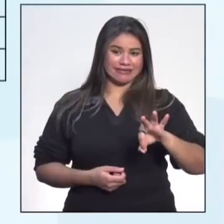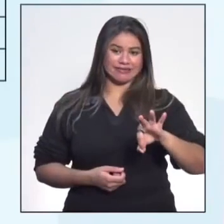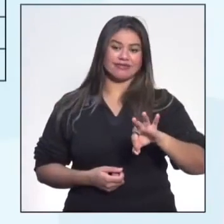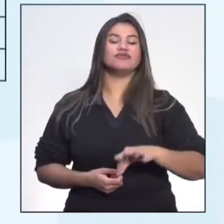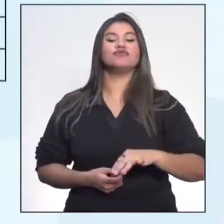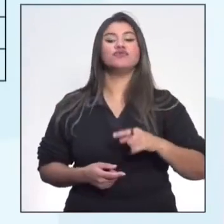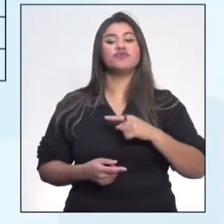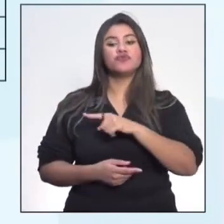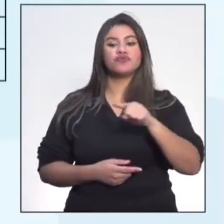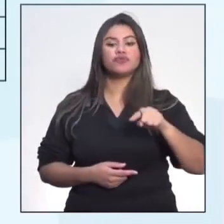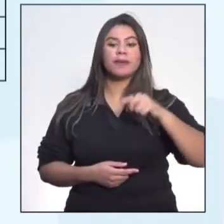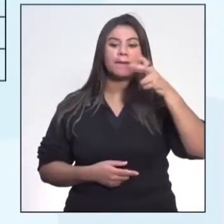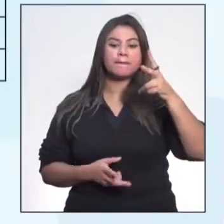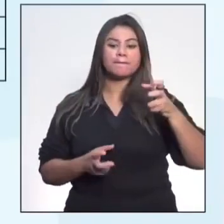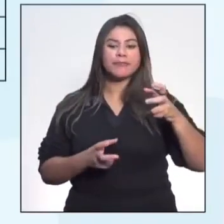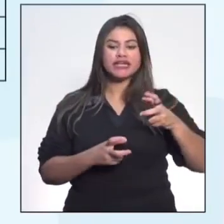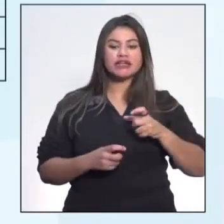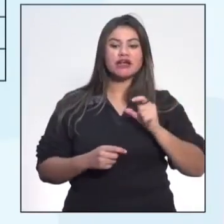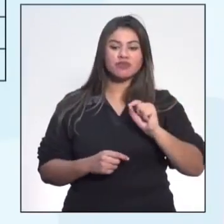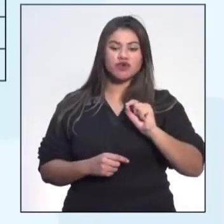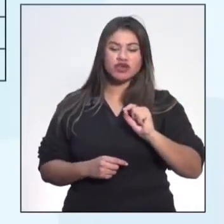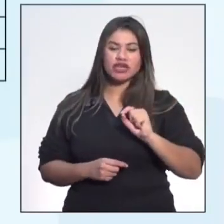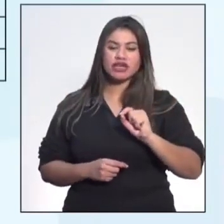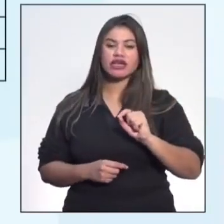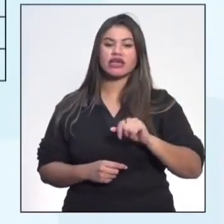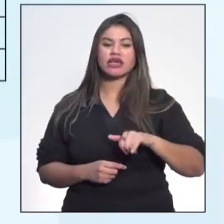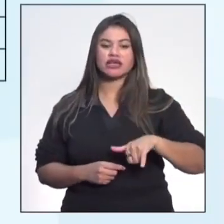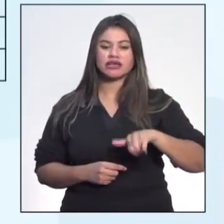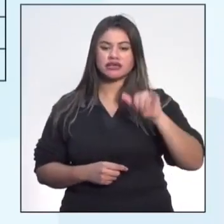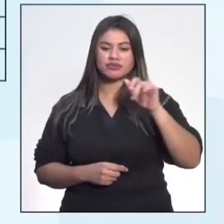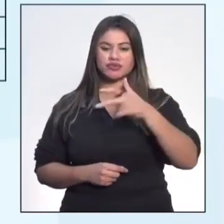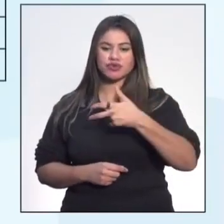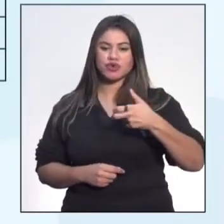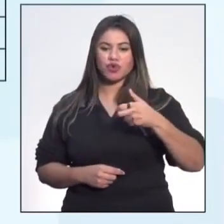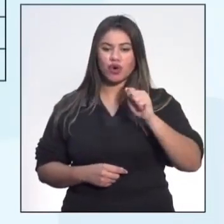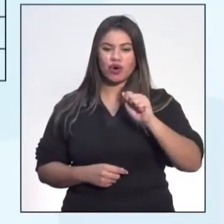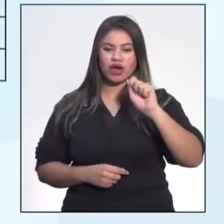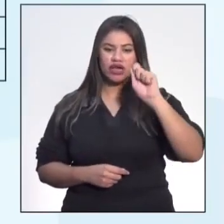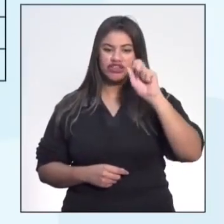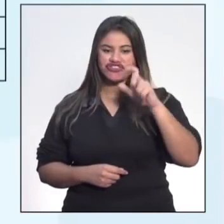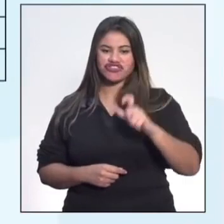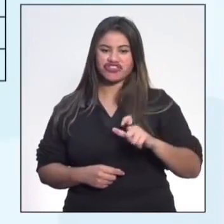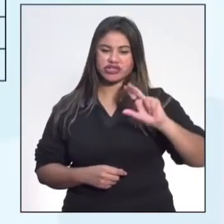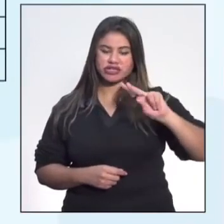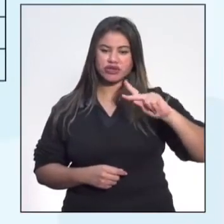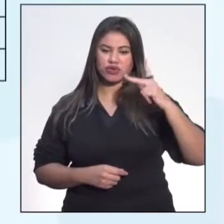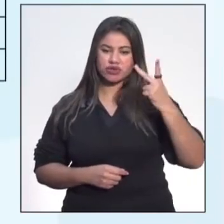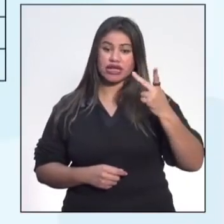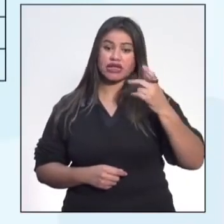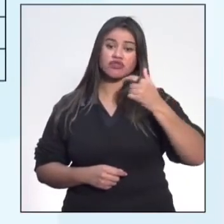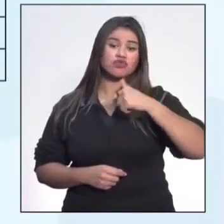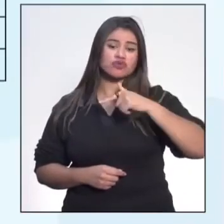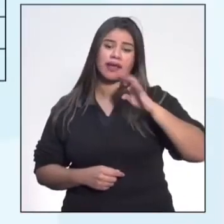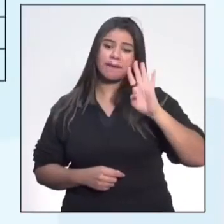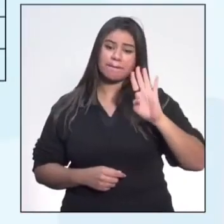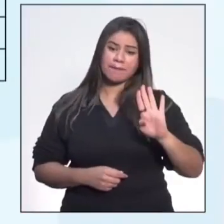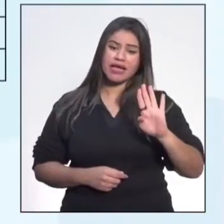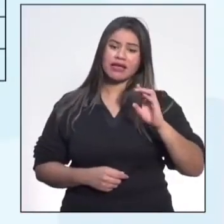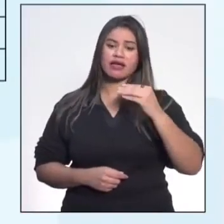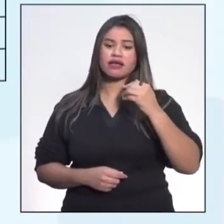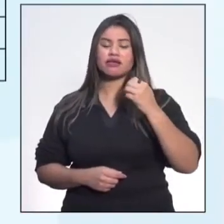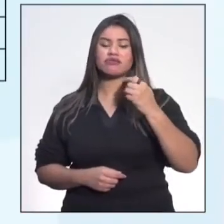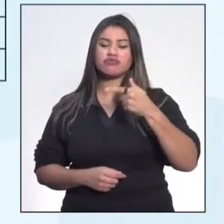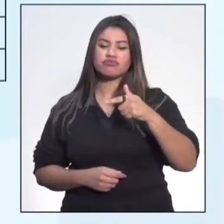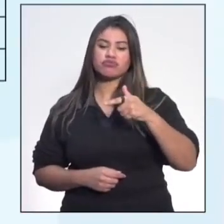com isso? Que funções do tipo y igual a ax ao quadrado, quando não tem o b, quando não tem o c,